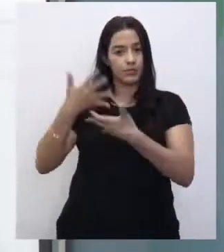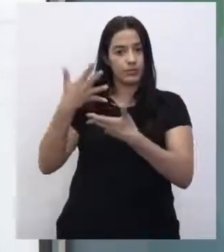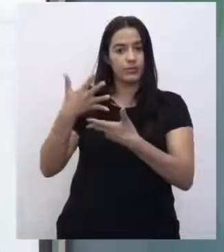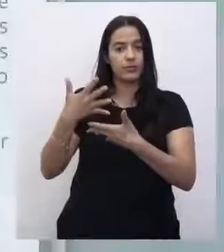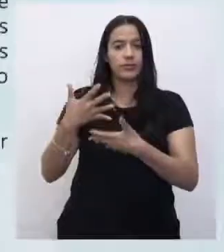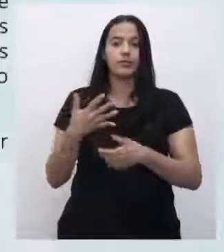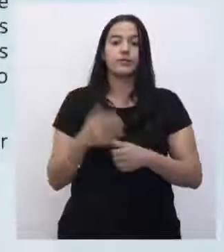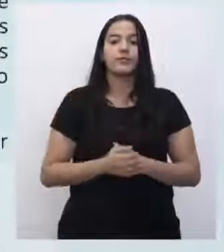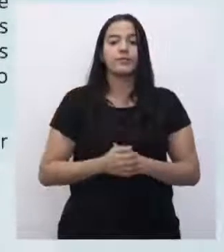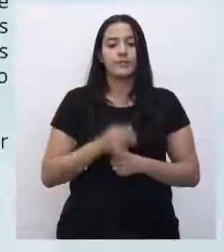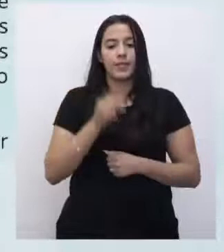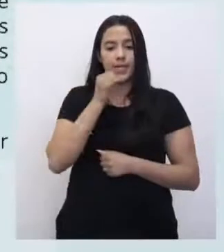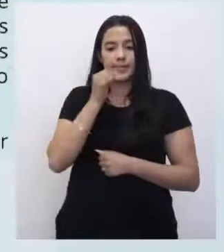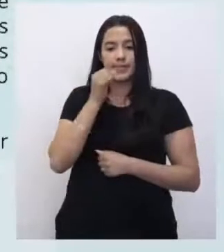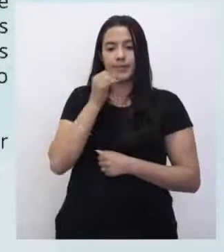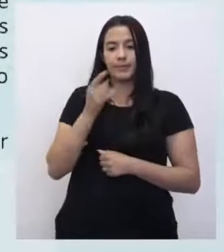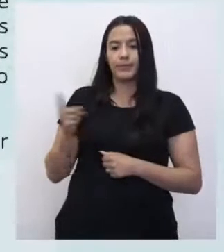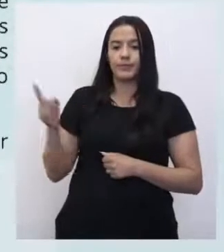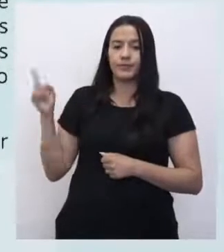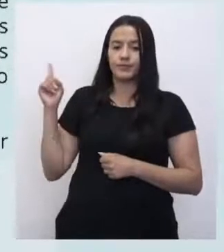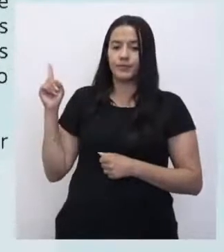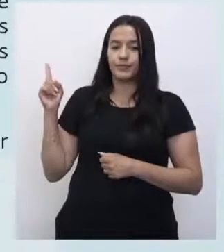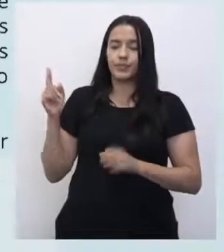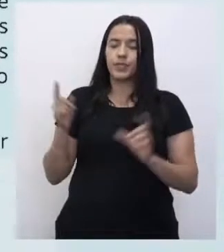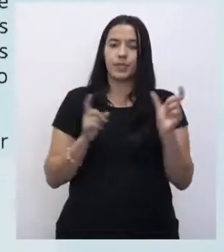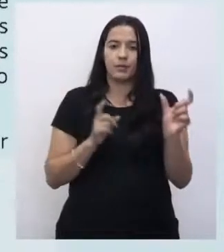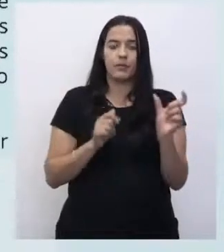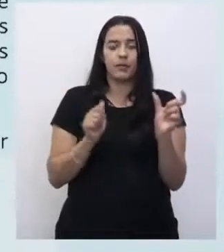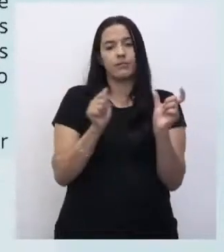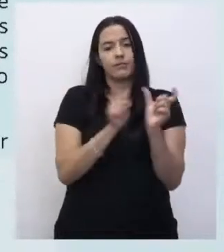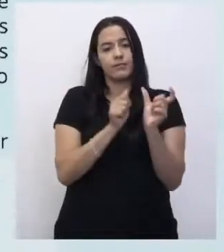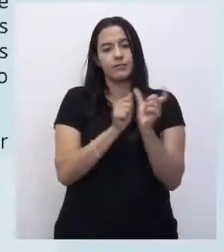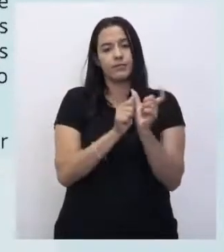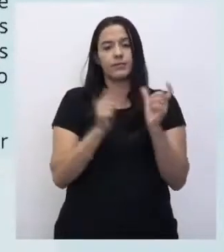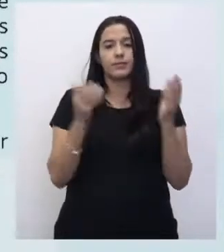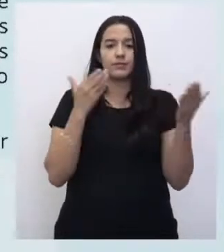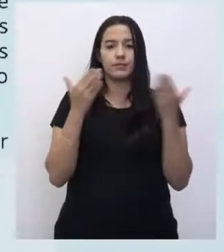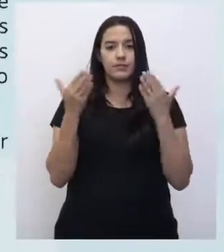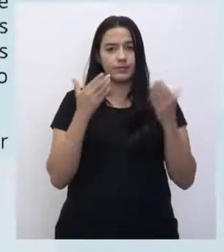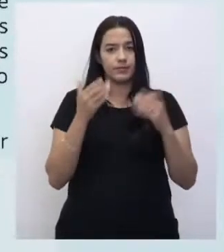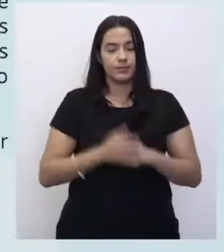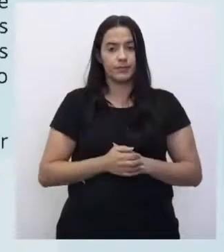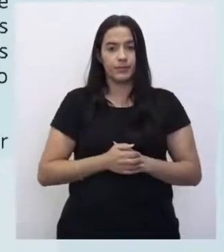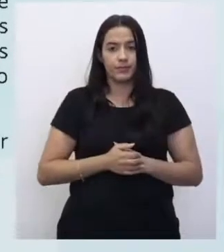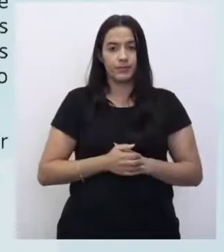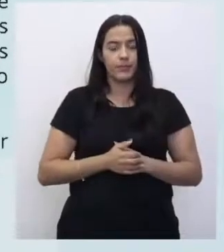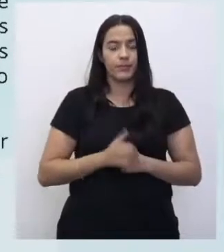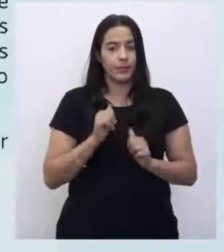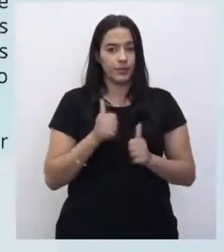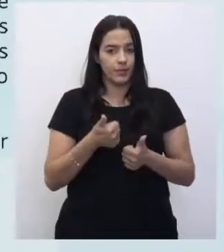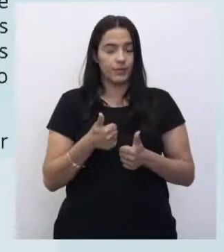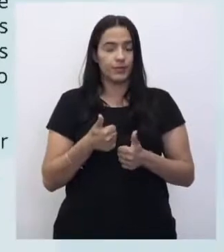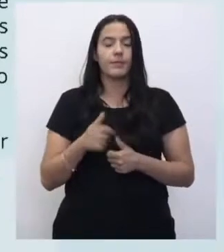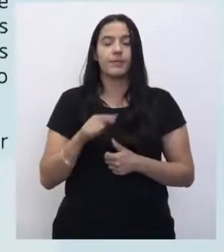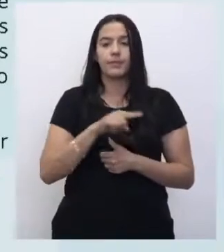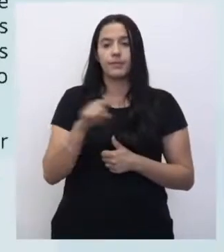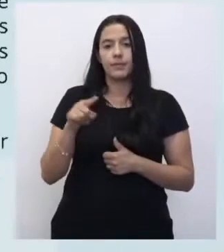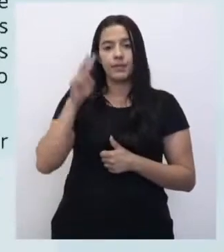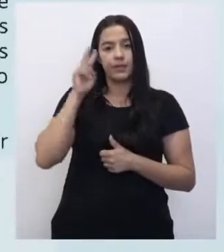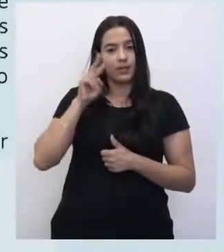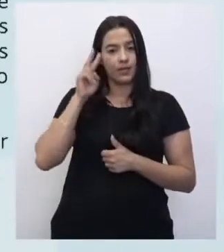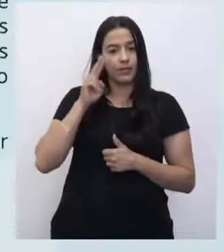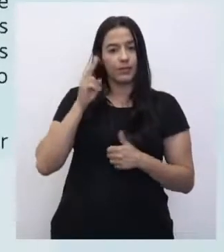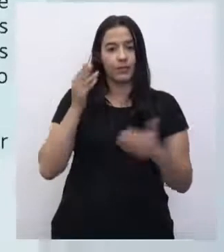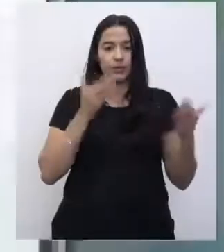of comparative adjective. Então o comparativo com adjetivo. Okay? Lembra o que era o